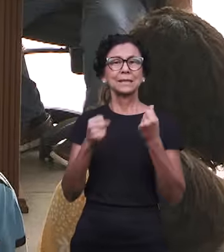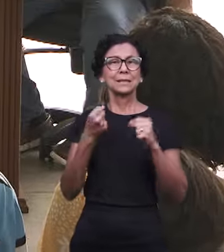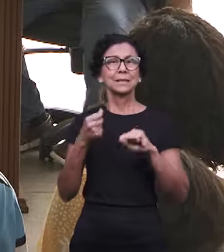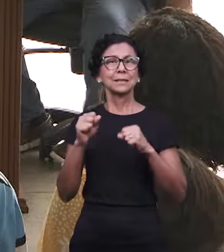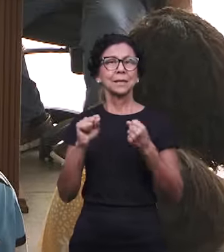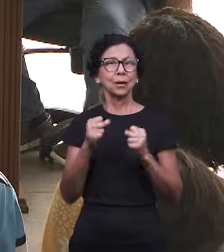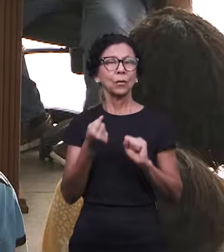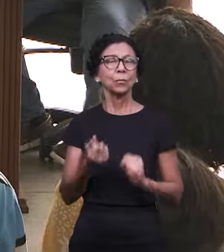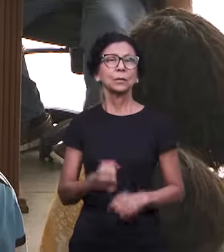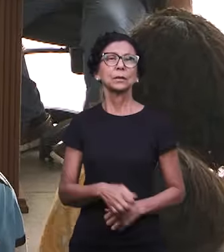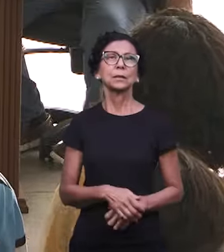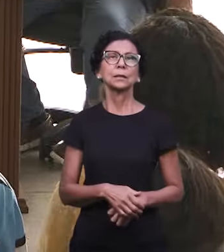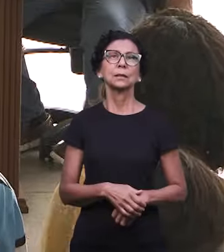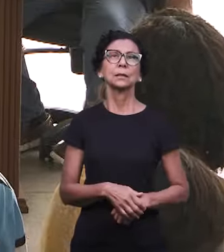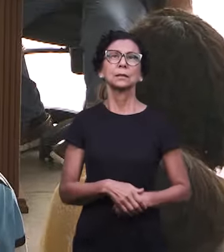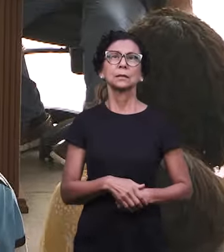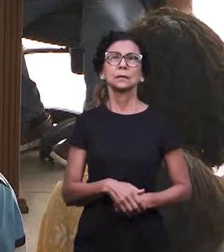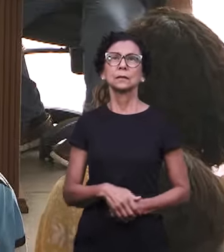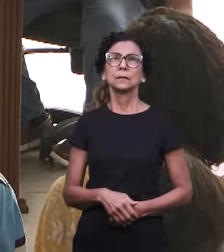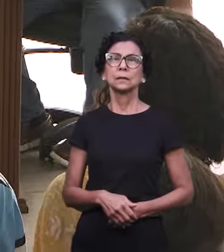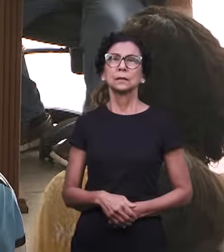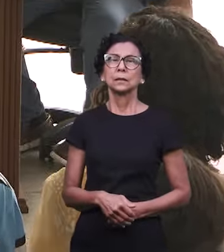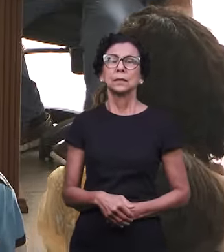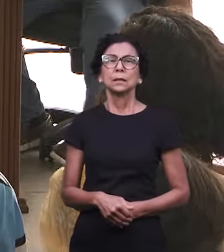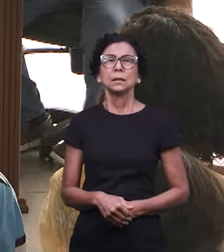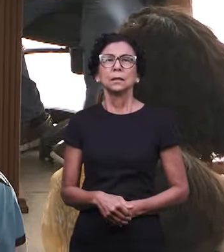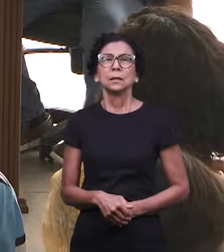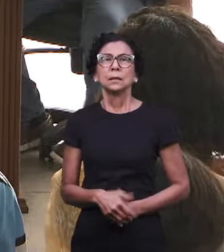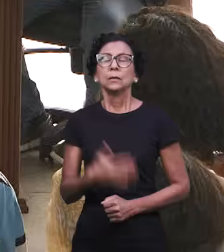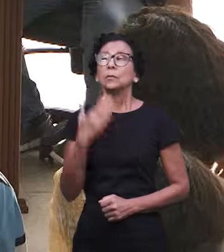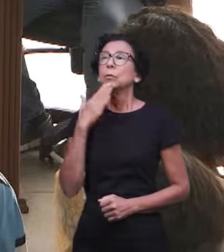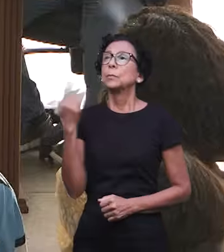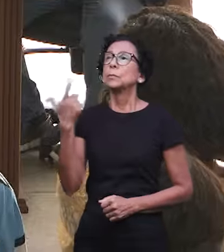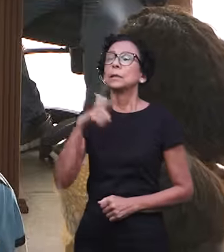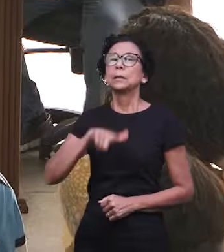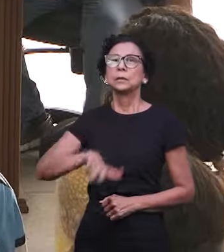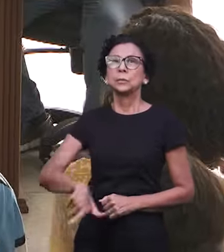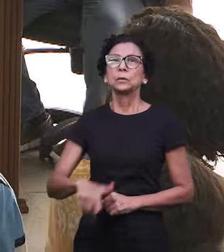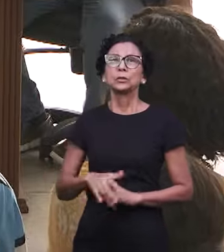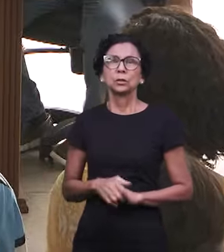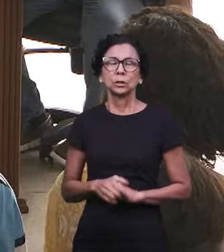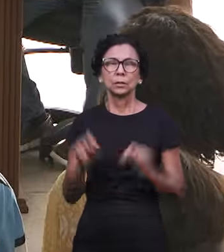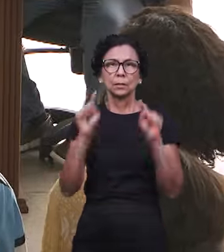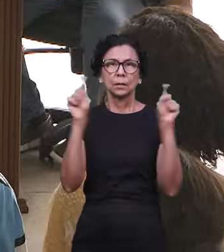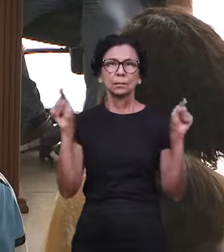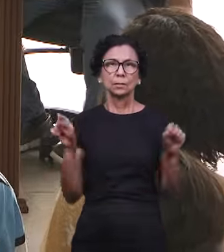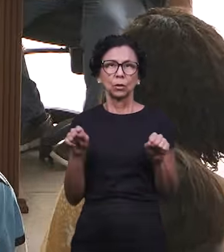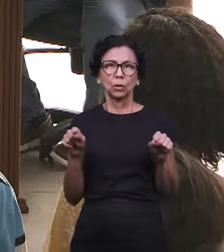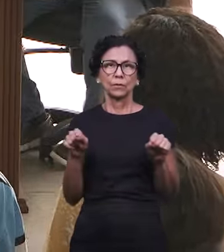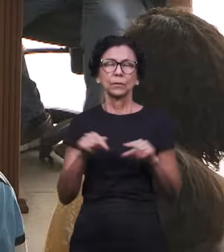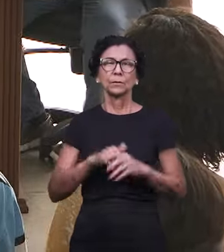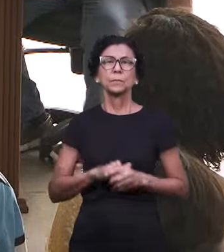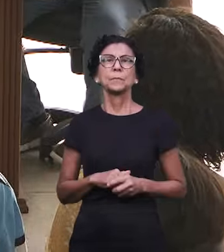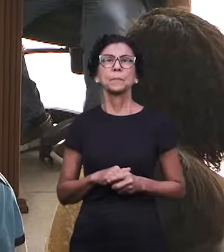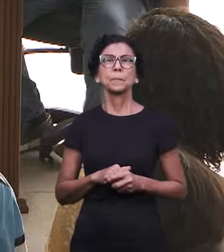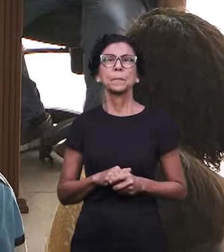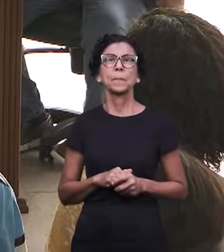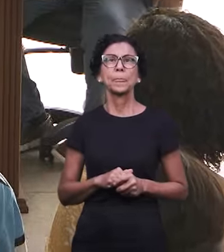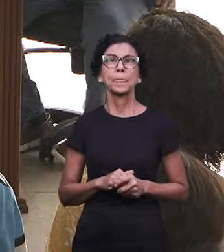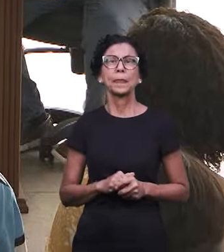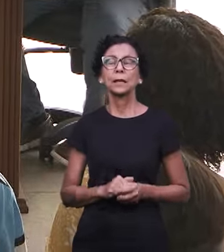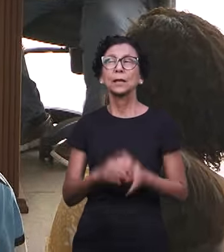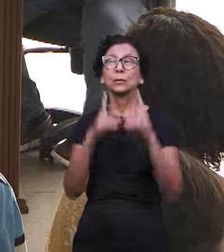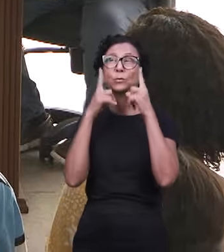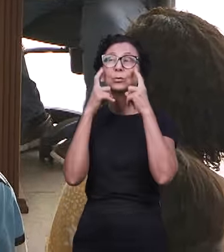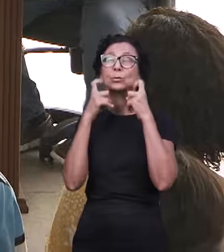da aflição dele. Eu vou até pedir para tocar, repetir essa, pelo menos a primeira estrofe, que é uma